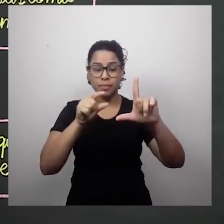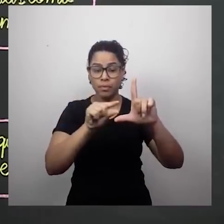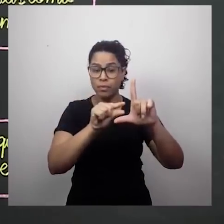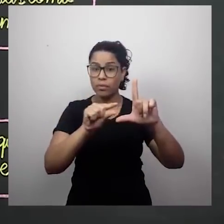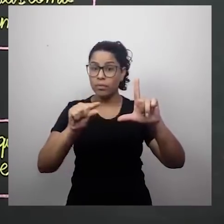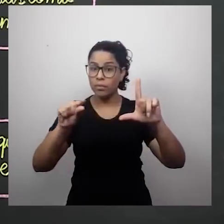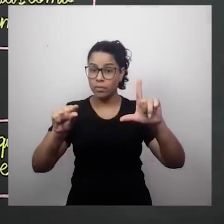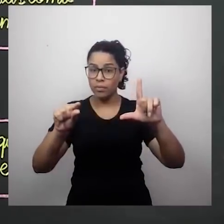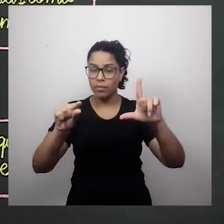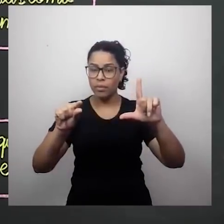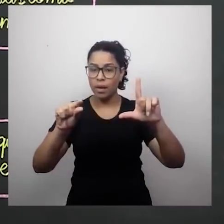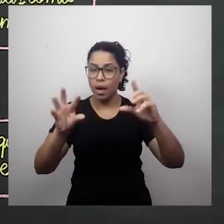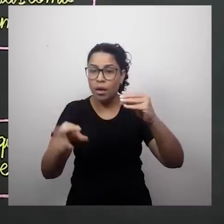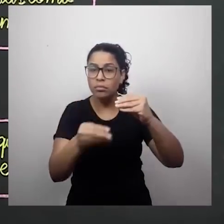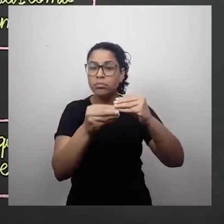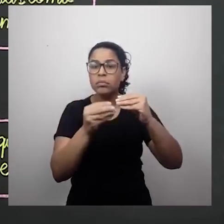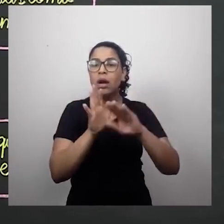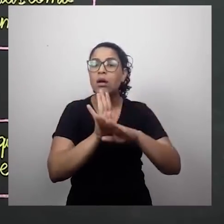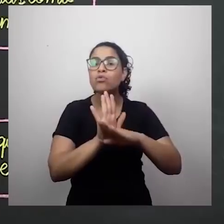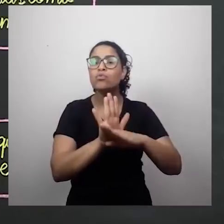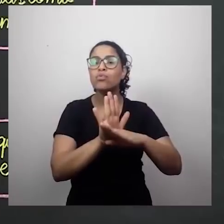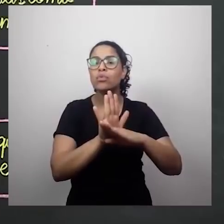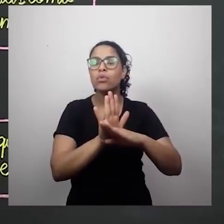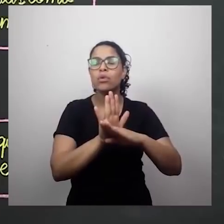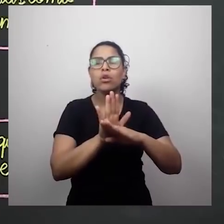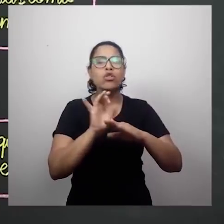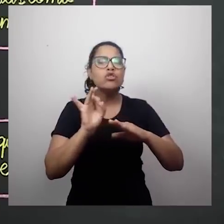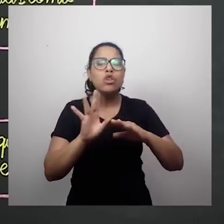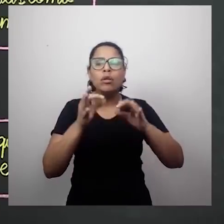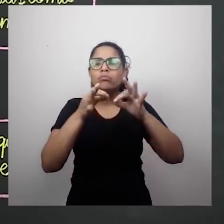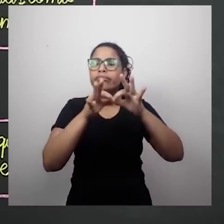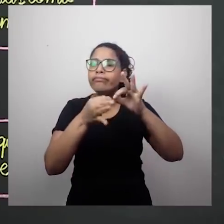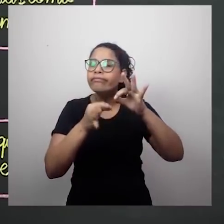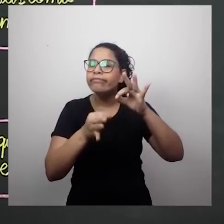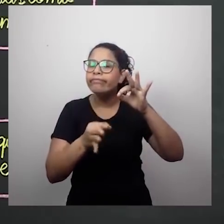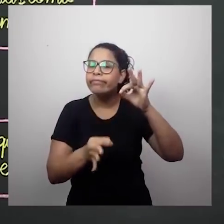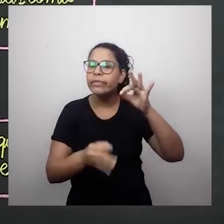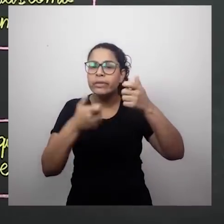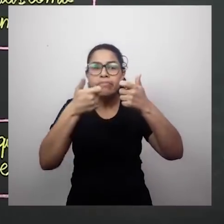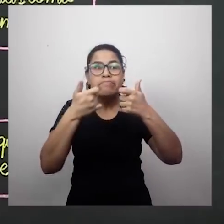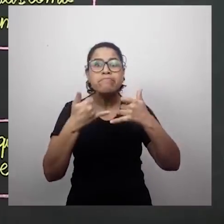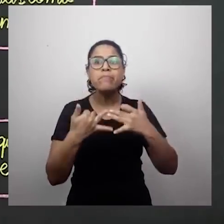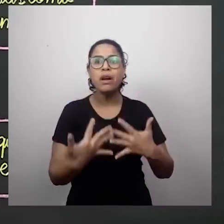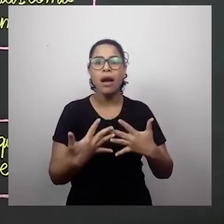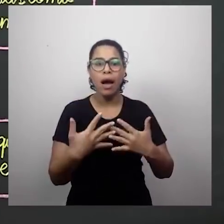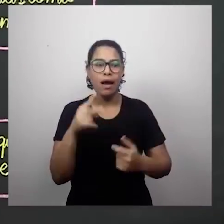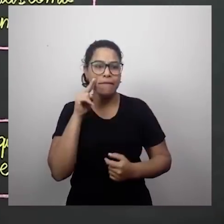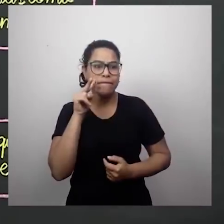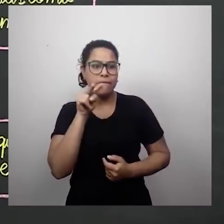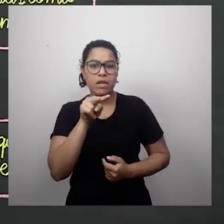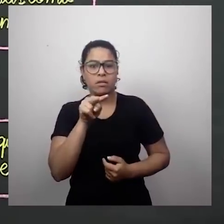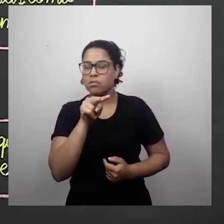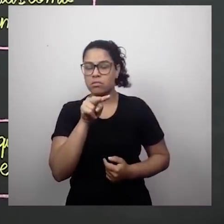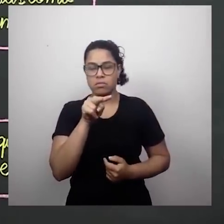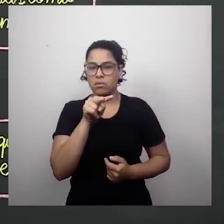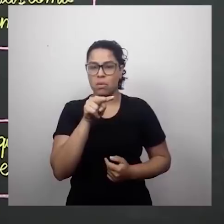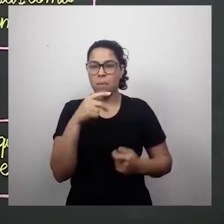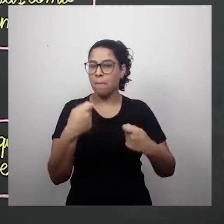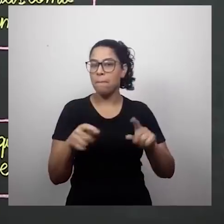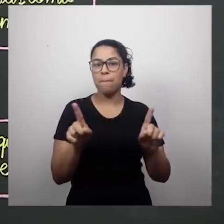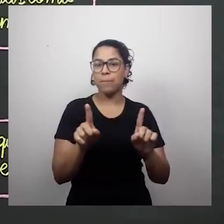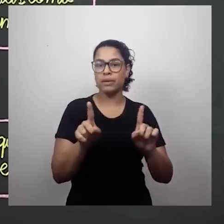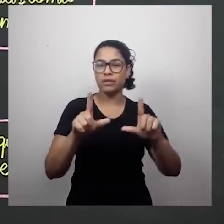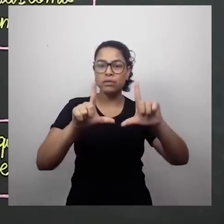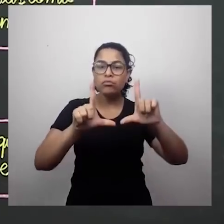função complementar. A legenda não vai descrever o que eu estou vendo, hein? Eu não preciso de uma descrição daquilo que eu estou vendo, porque se eu fizer isso,